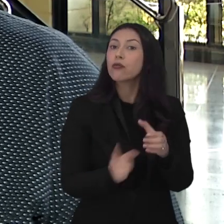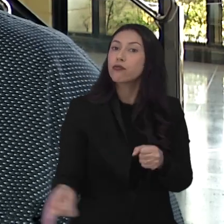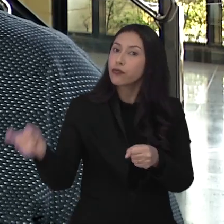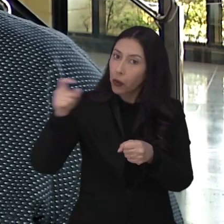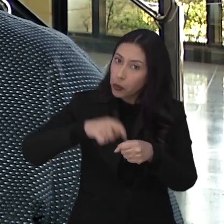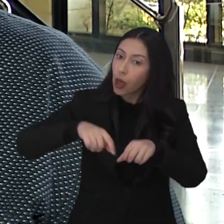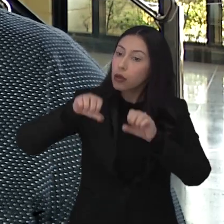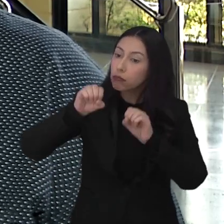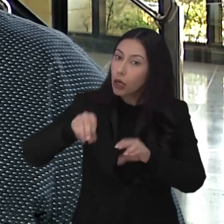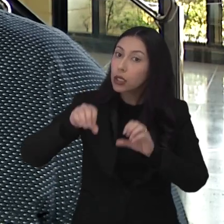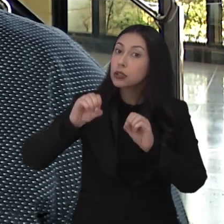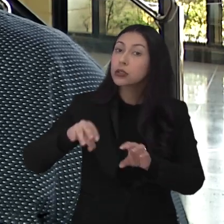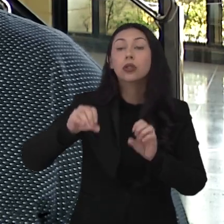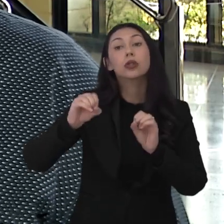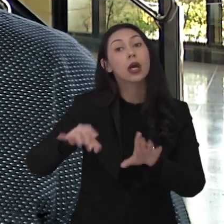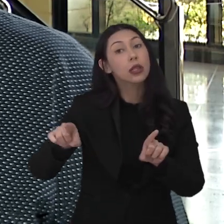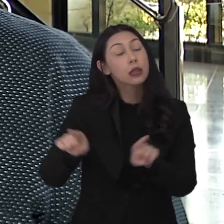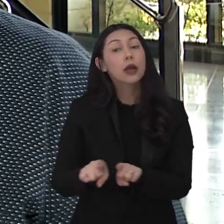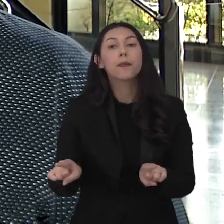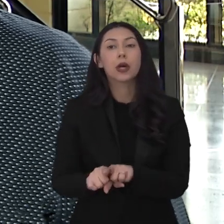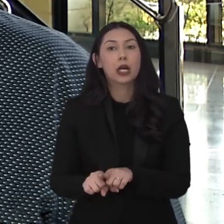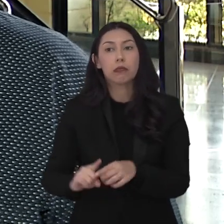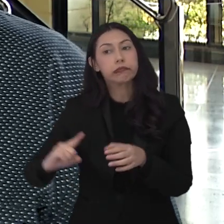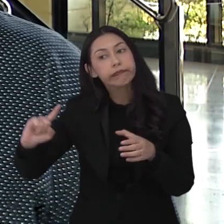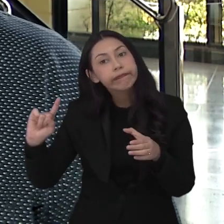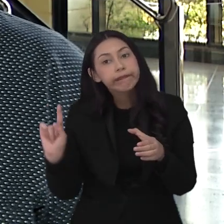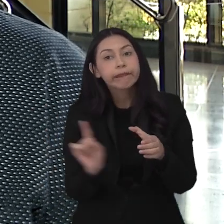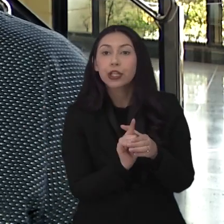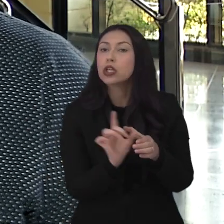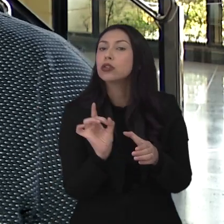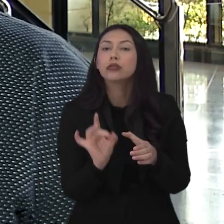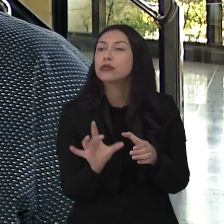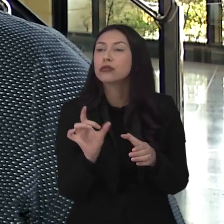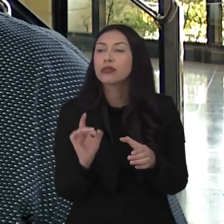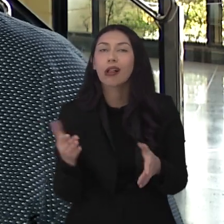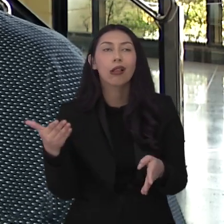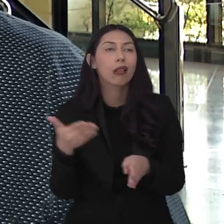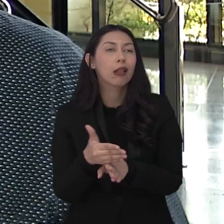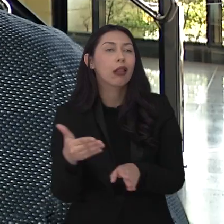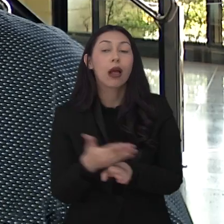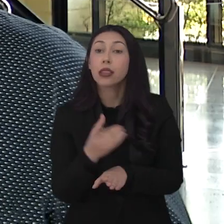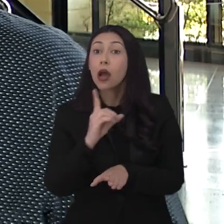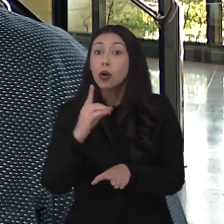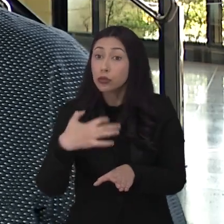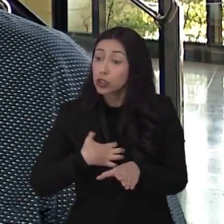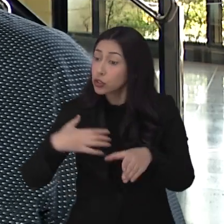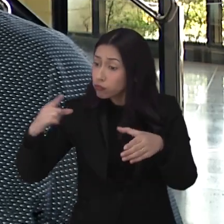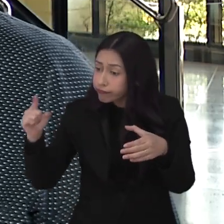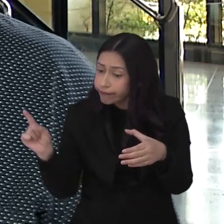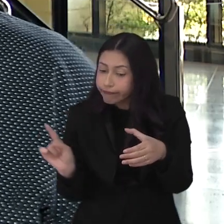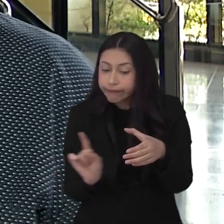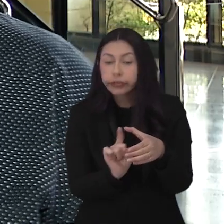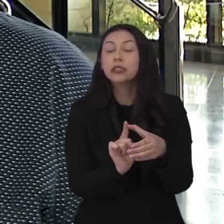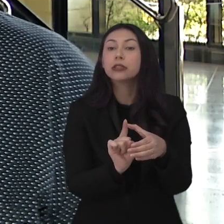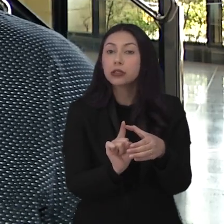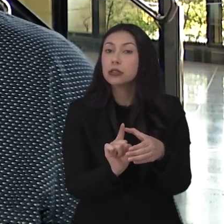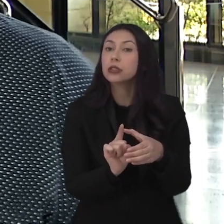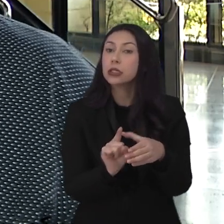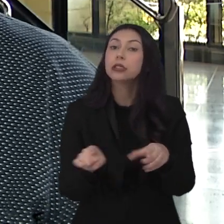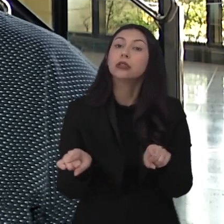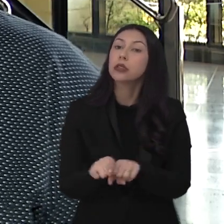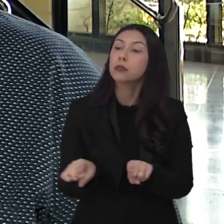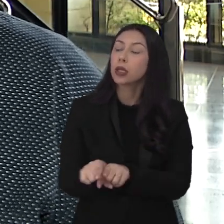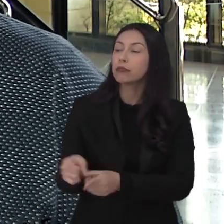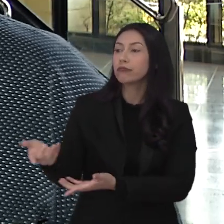forma muito educativa do campo do pertencimento né não é a família só estar na escola ela precisa pertencer à aquele